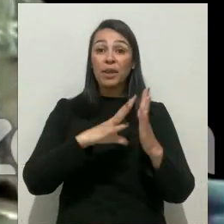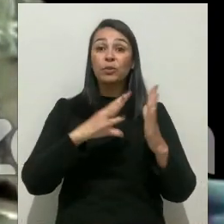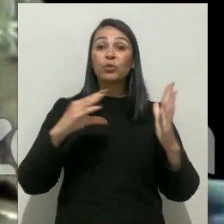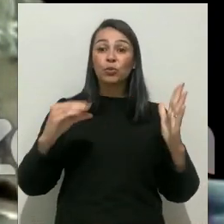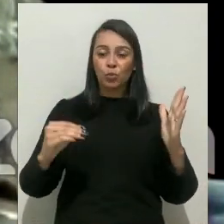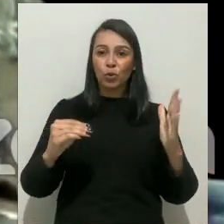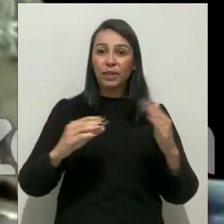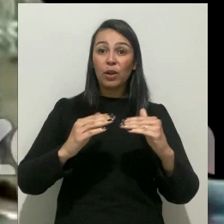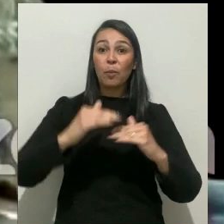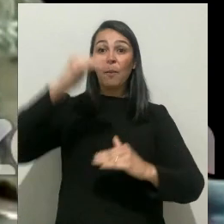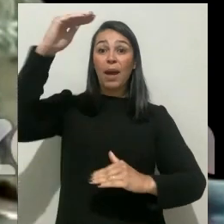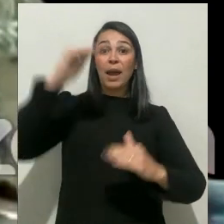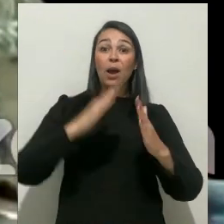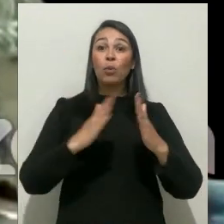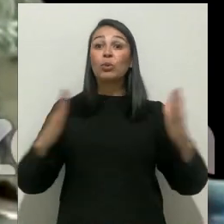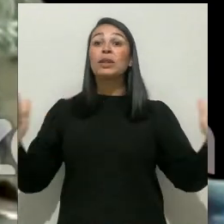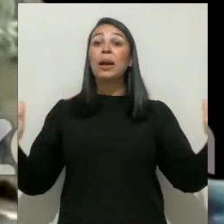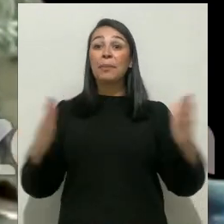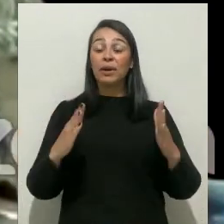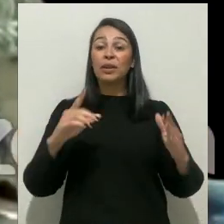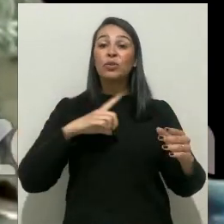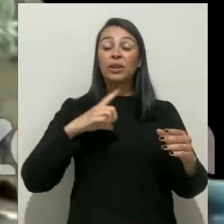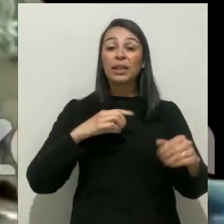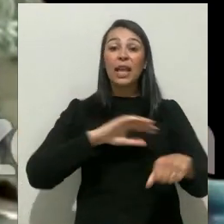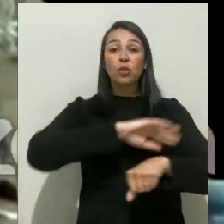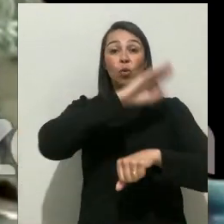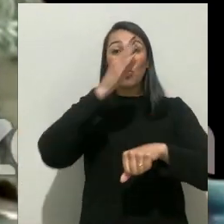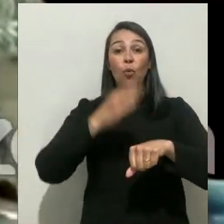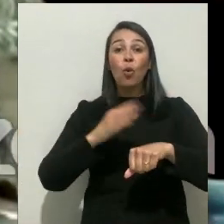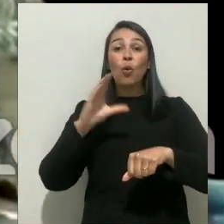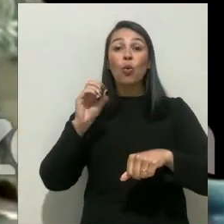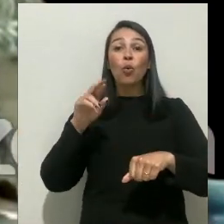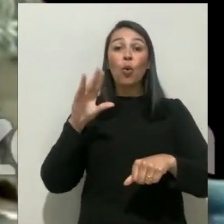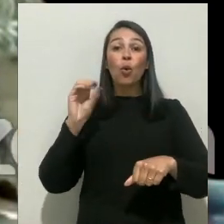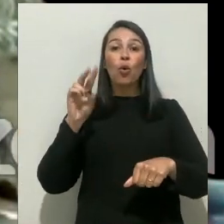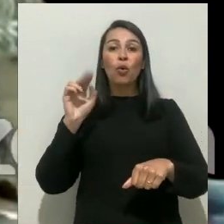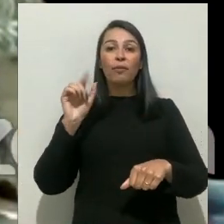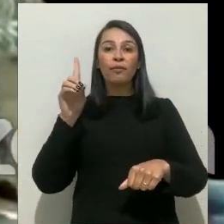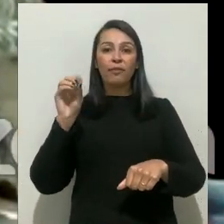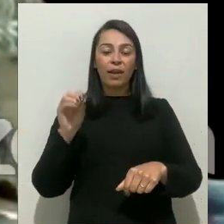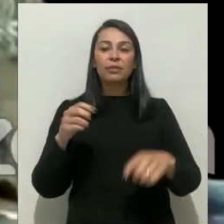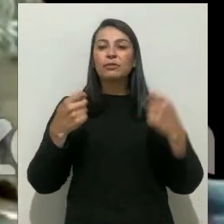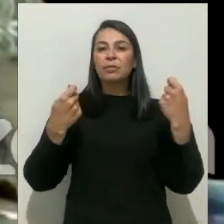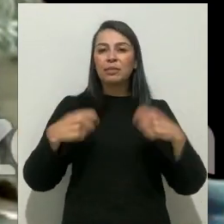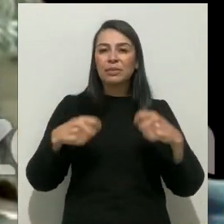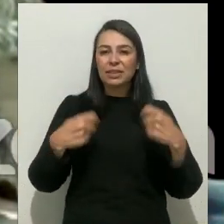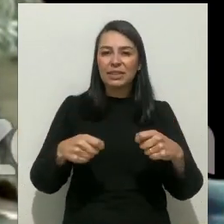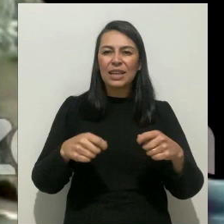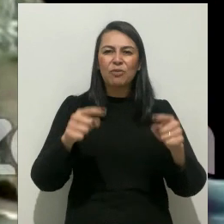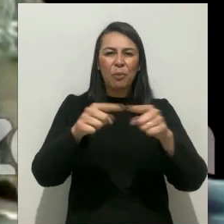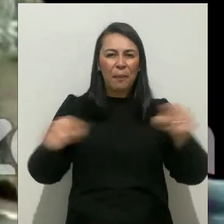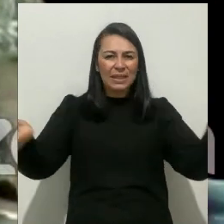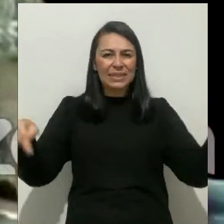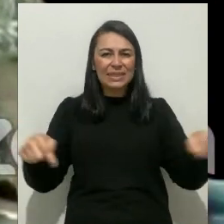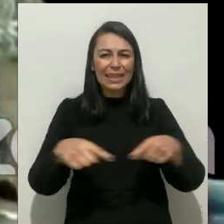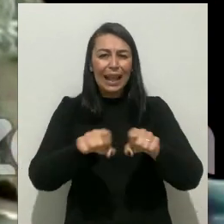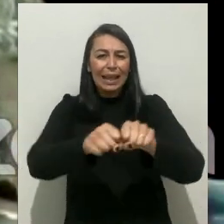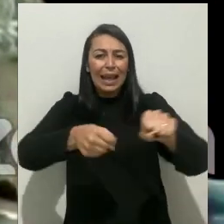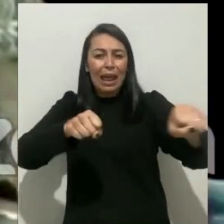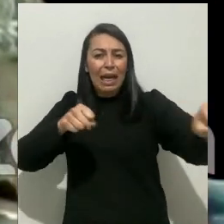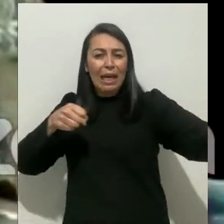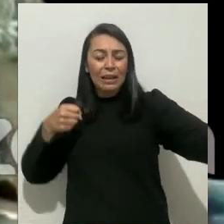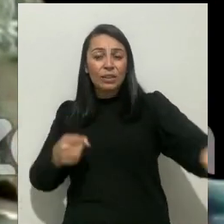para as grandes dimensões que se apresentam no Corcovado. Para esse mistério, era necessário um grande ateliê onde pudessem